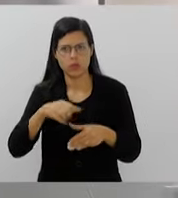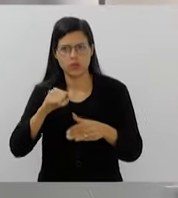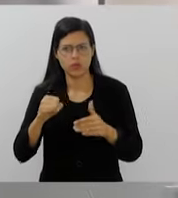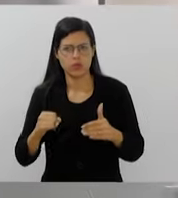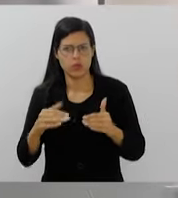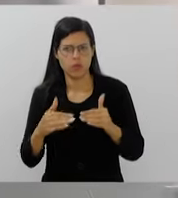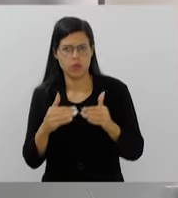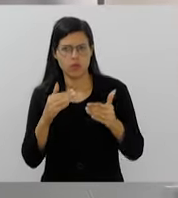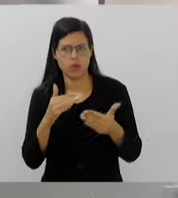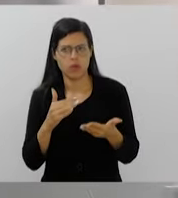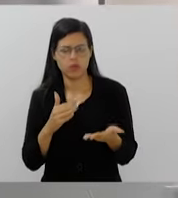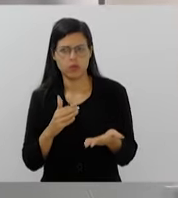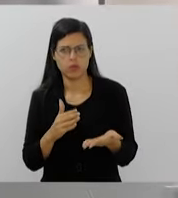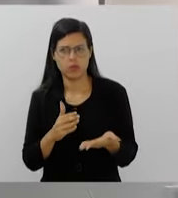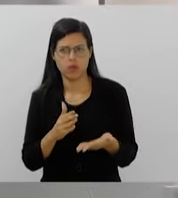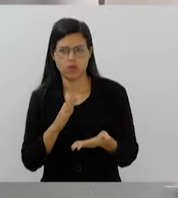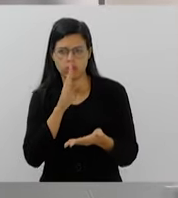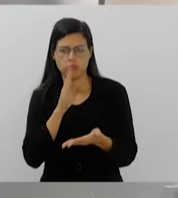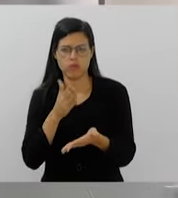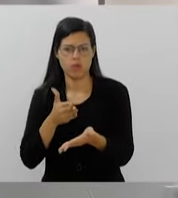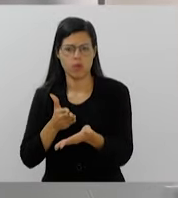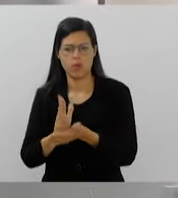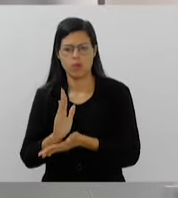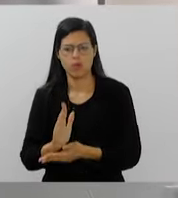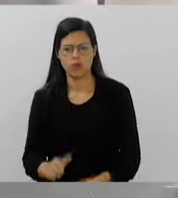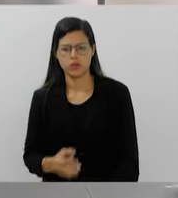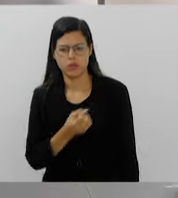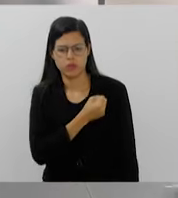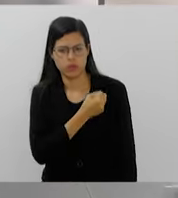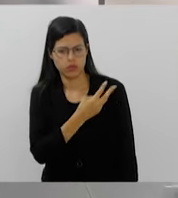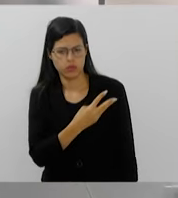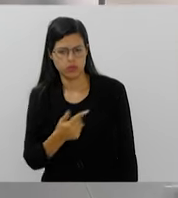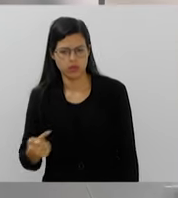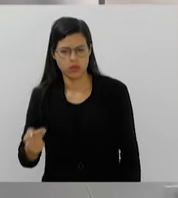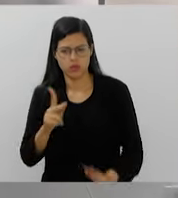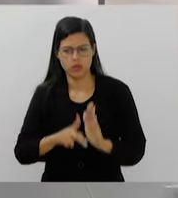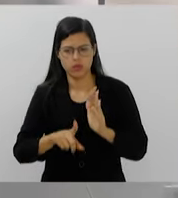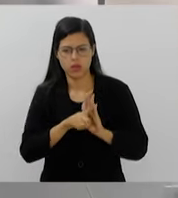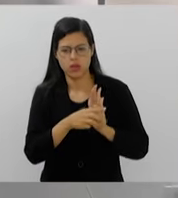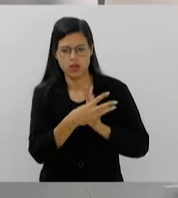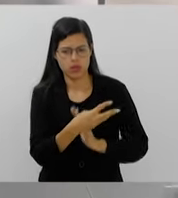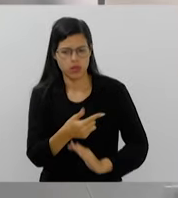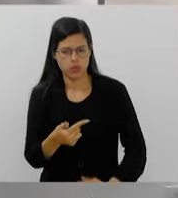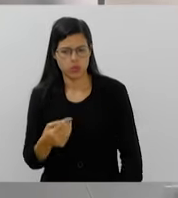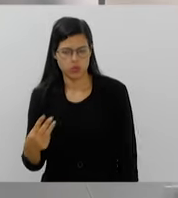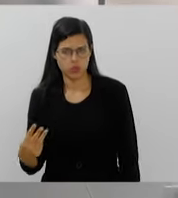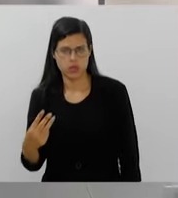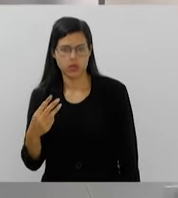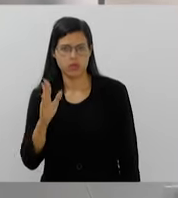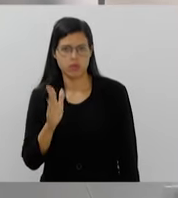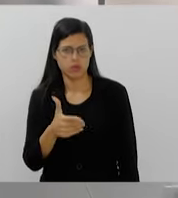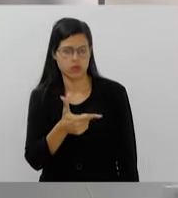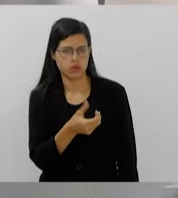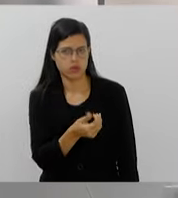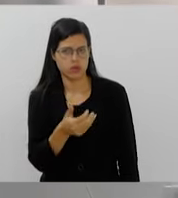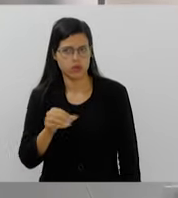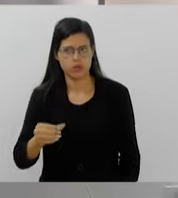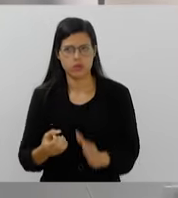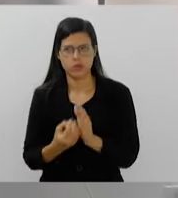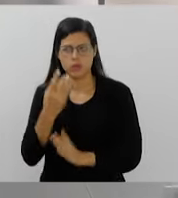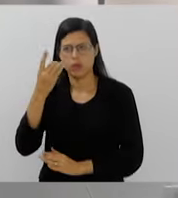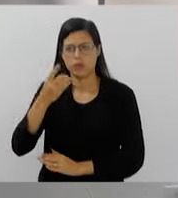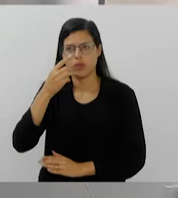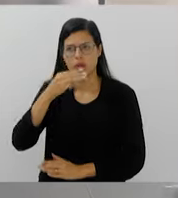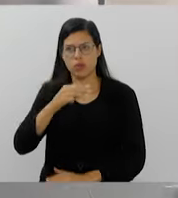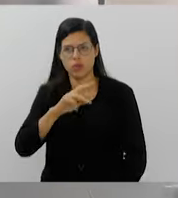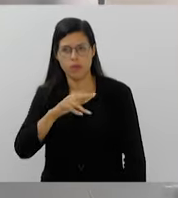aprovam, permaneçam como estão. Aprovado. 37 da pauta, projeto de lei 323... de 2019, de autoria do deputado Márcio Canella,